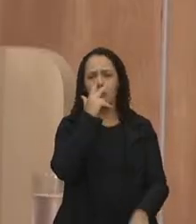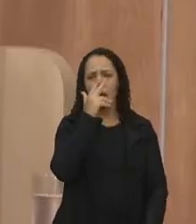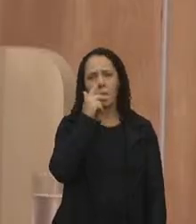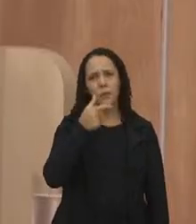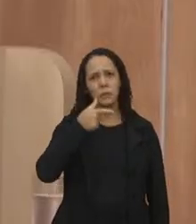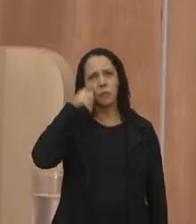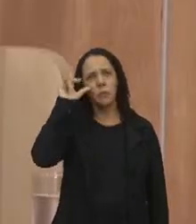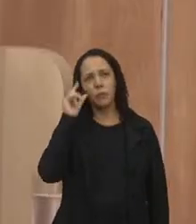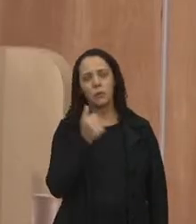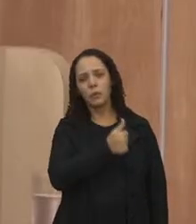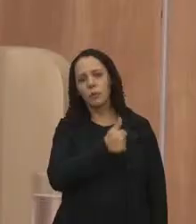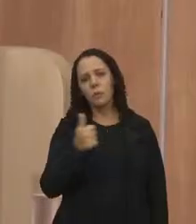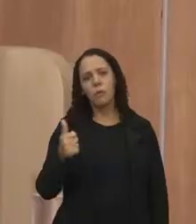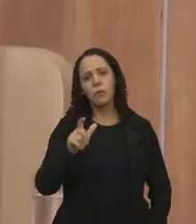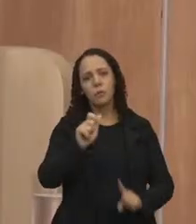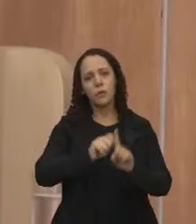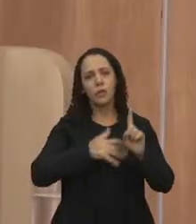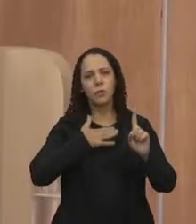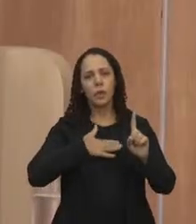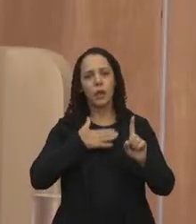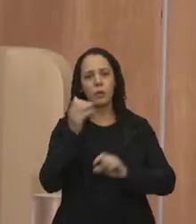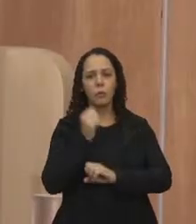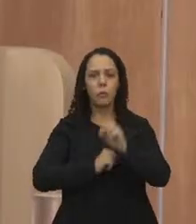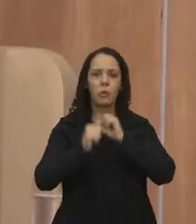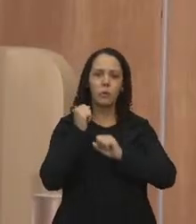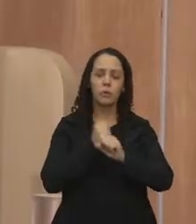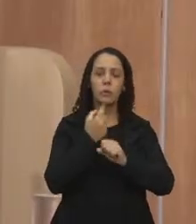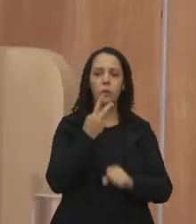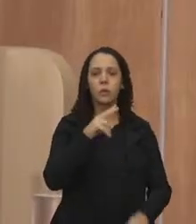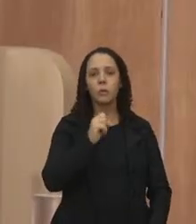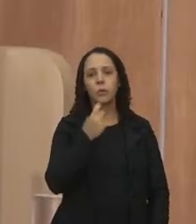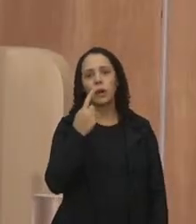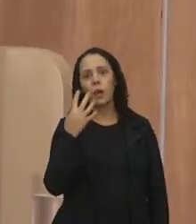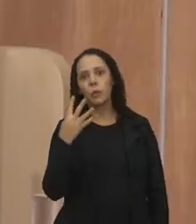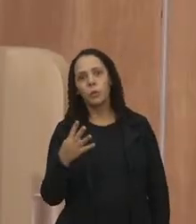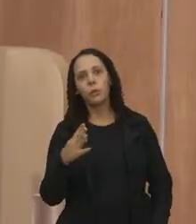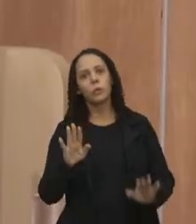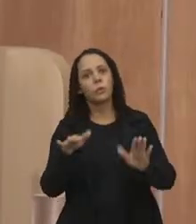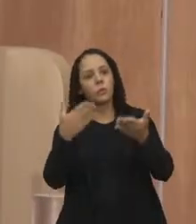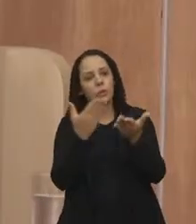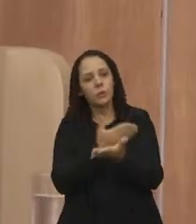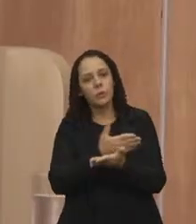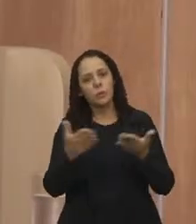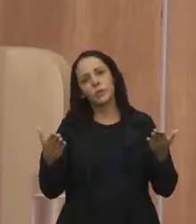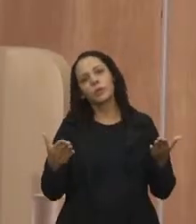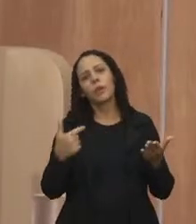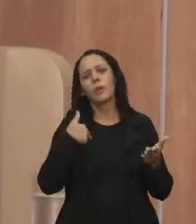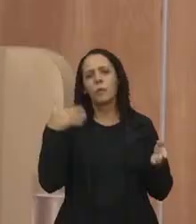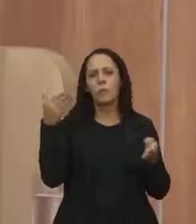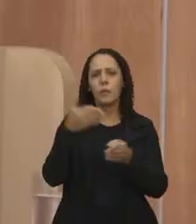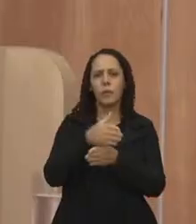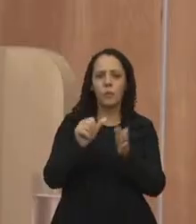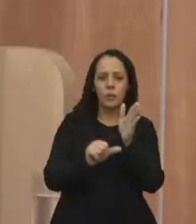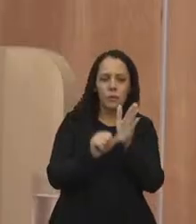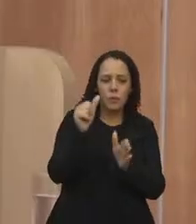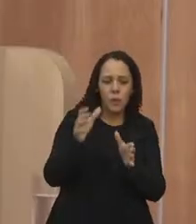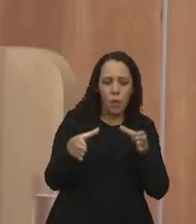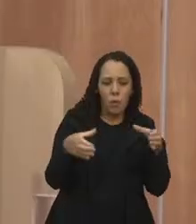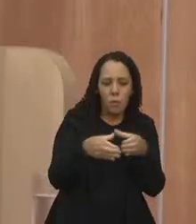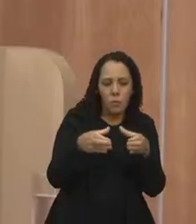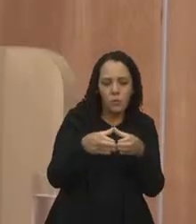de 2014, quando tudo começou no nosso campus. Eu fiz parte da primeira leva de